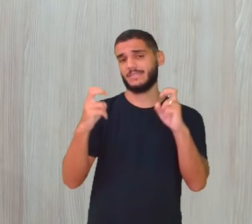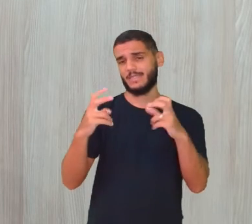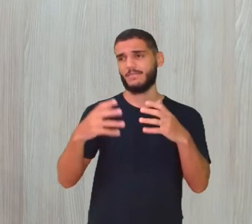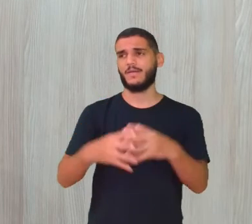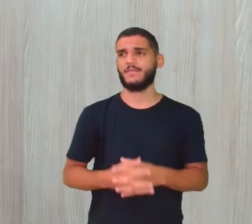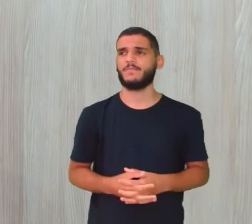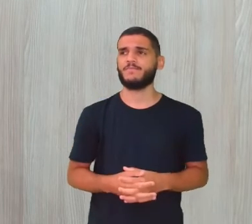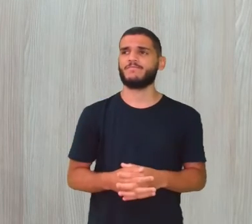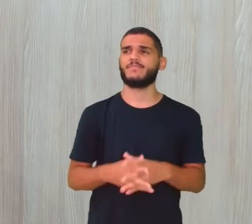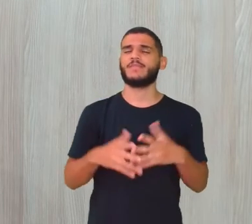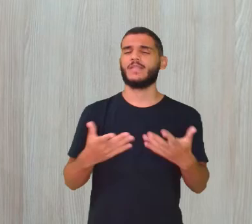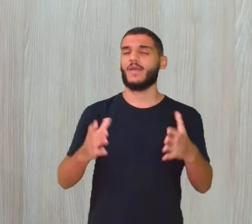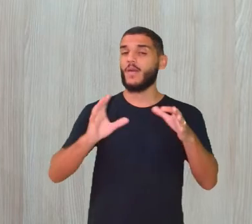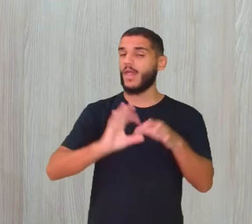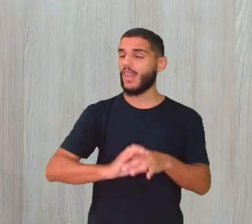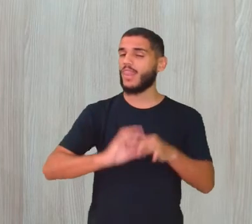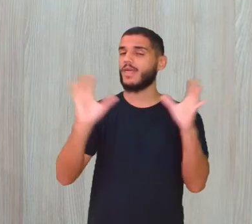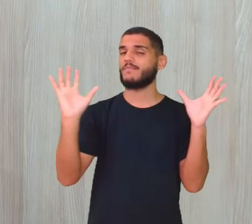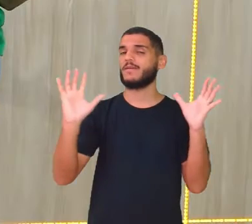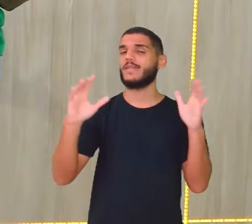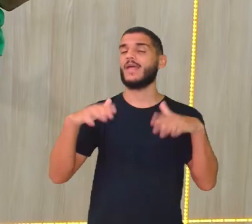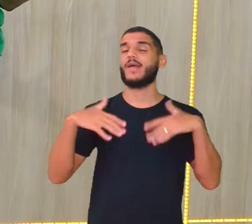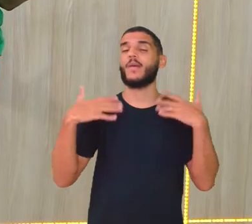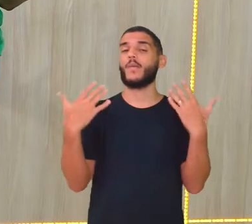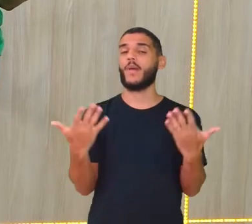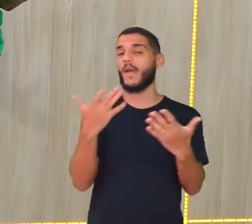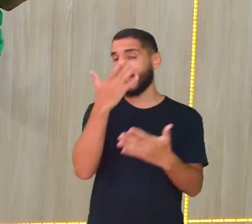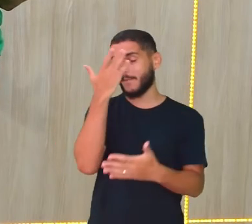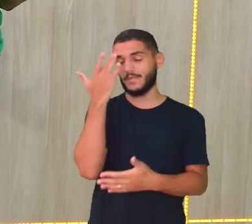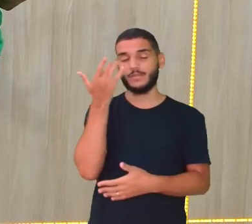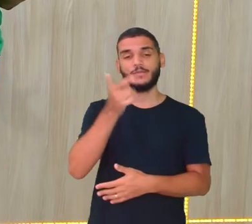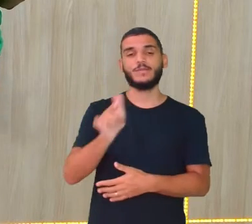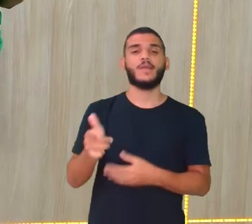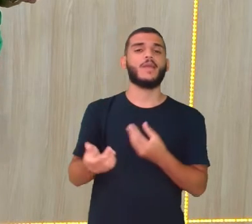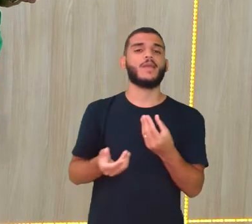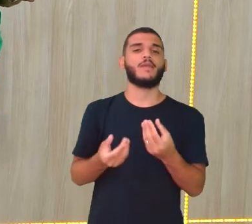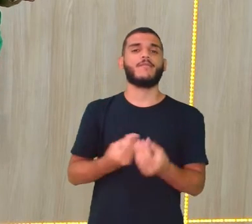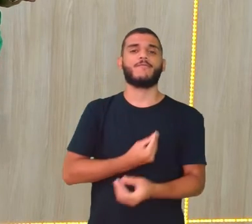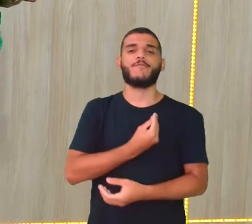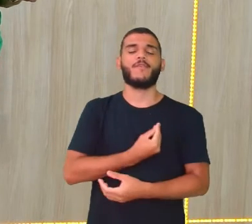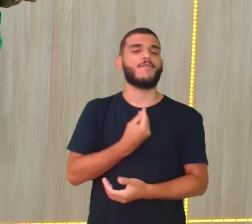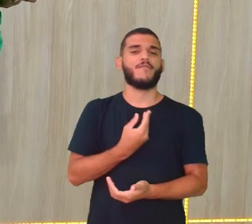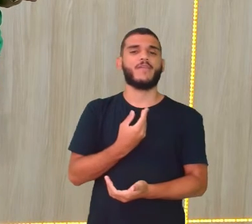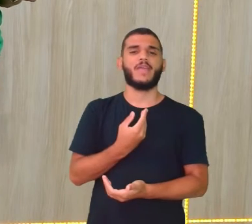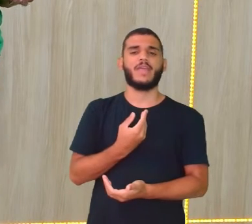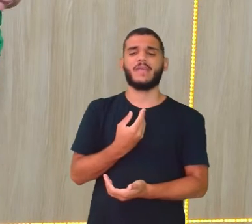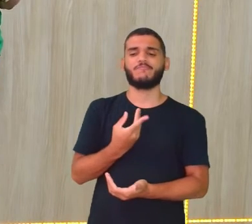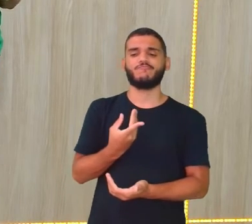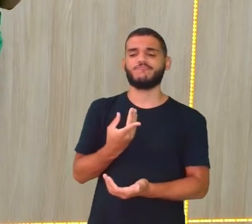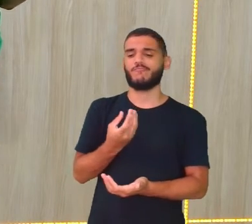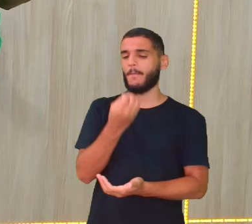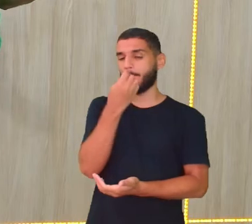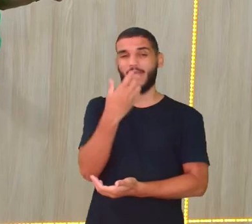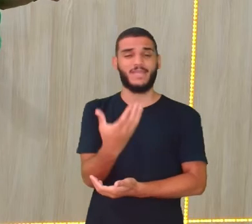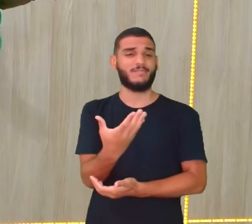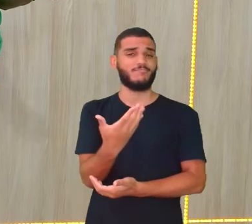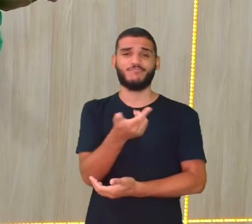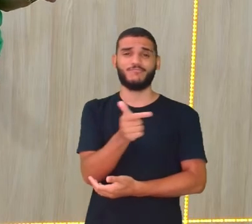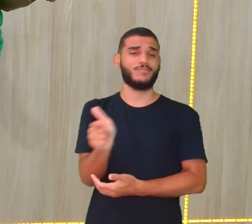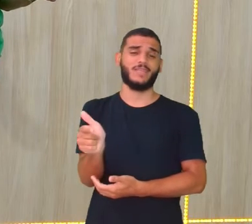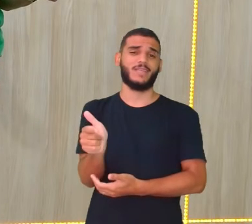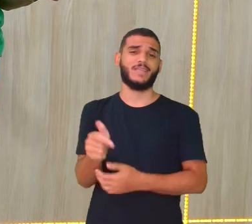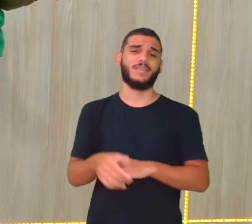Carol? que liberdade é essa, né, professora? Que você não Sim. tem como viver com dignidade, né?